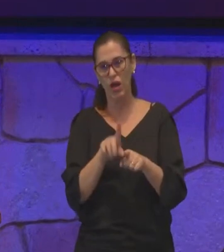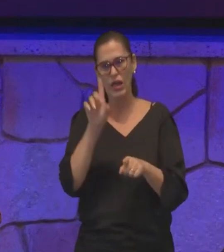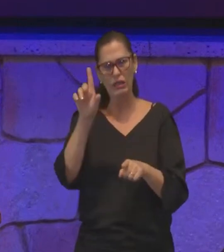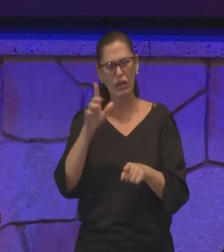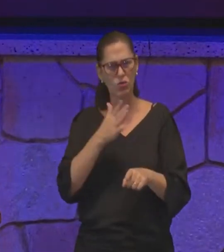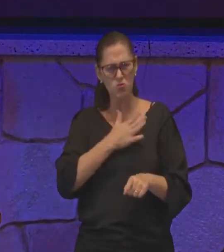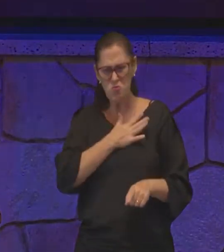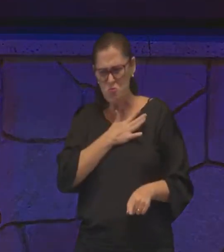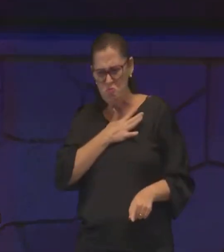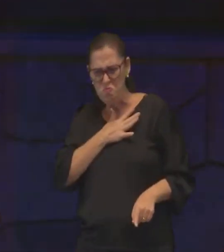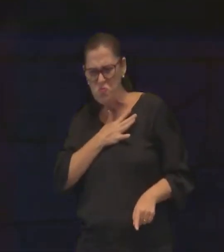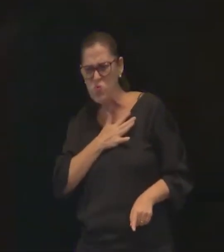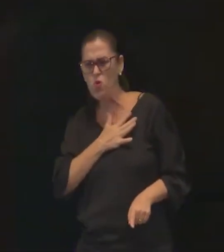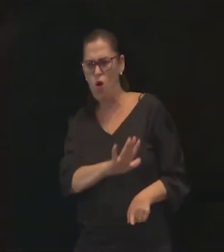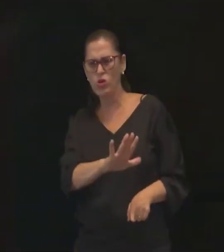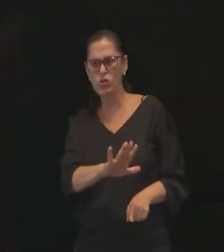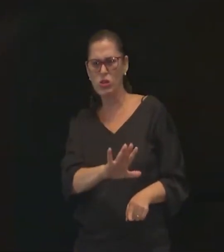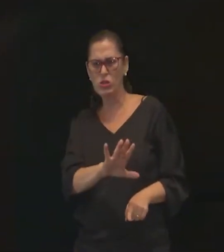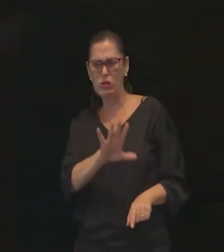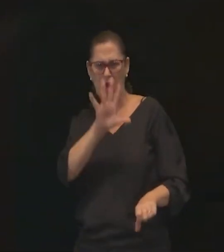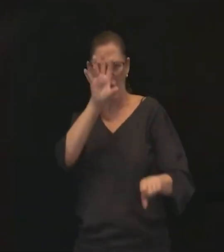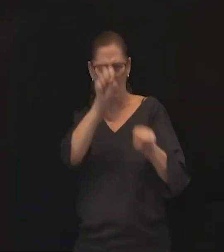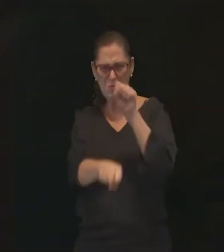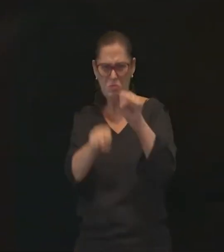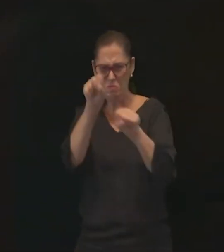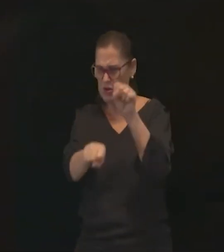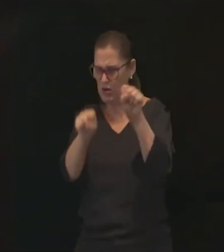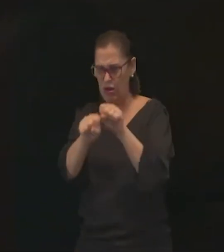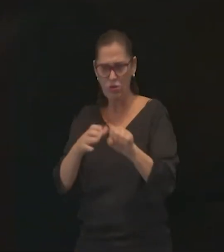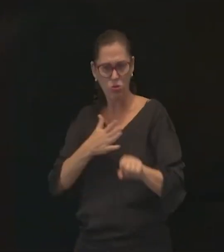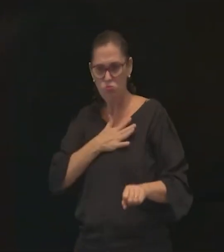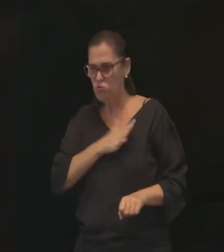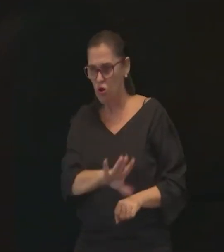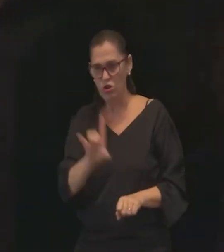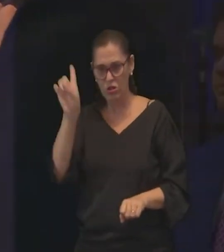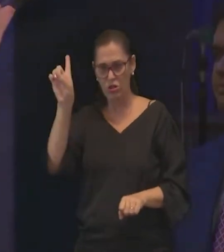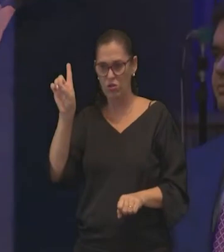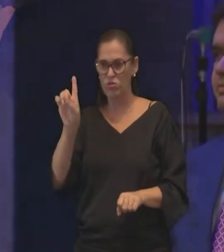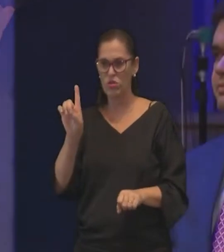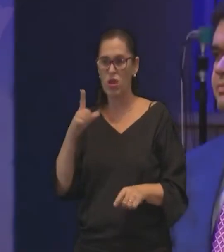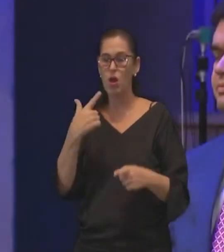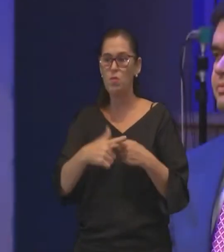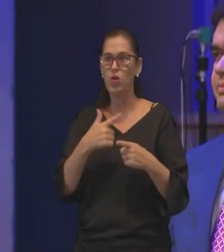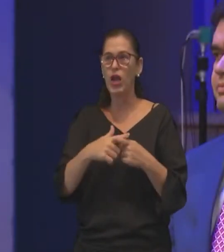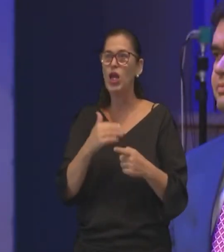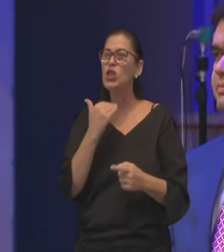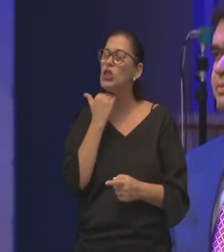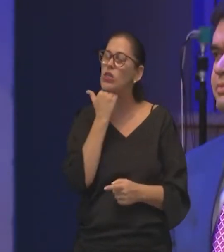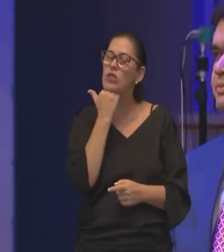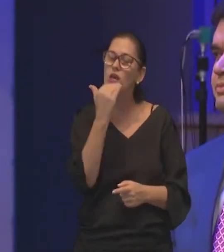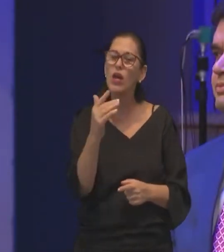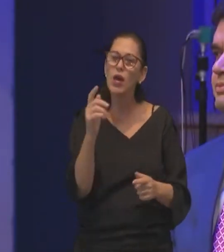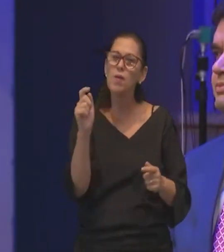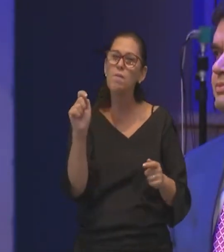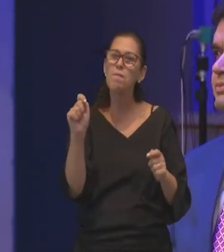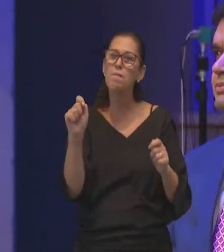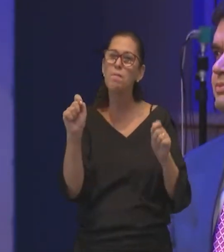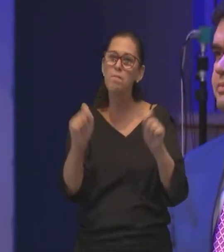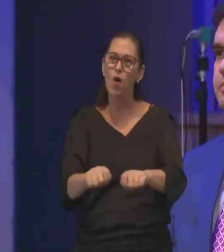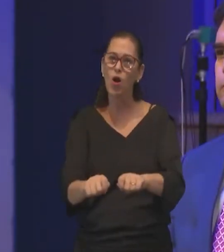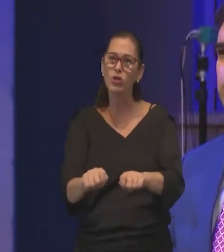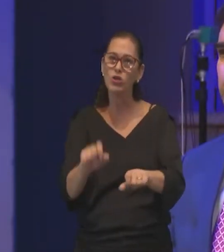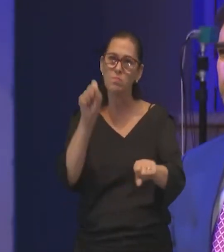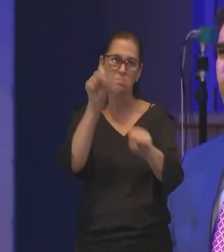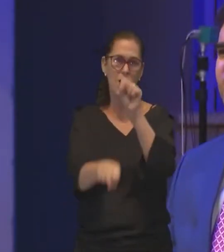abomina tanto o homicídio e o assassinato, porque ninguém pode tirar a vida de